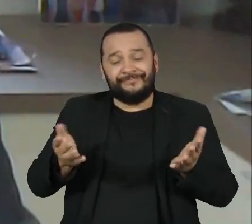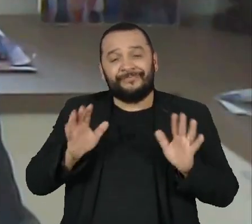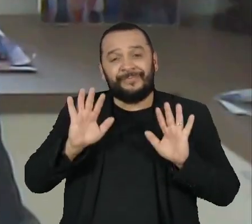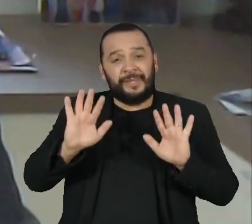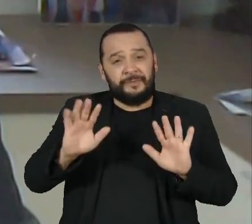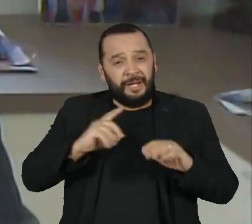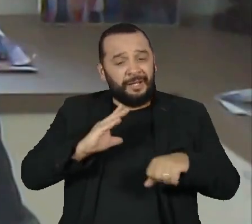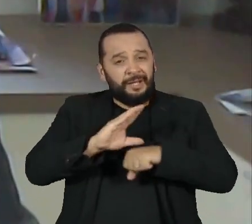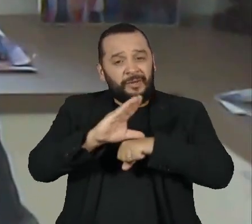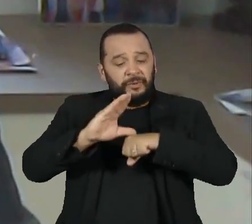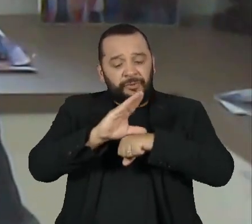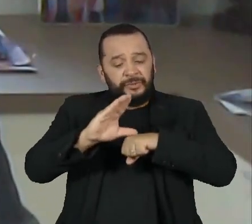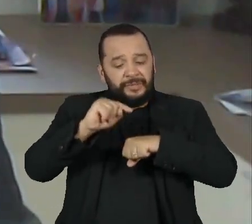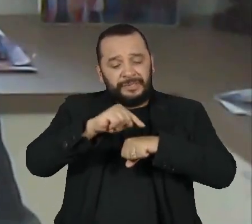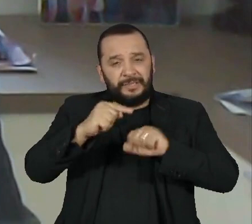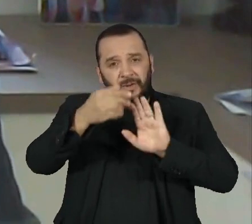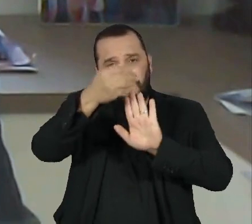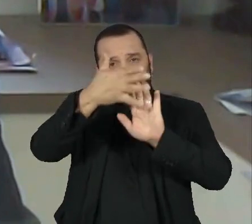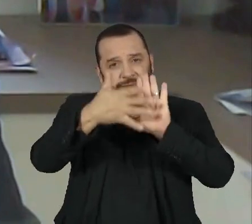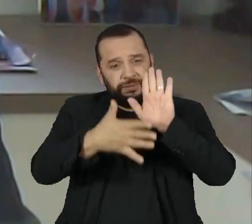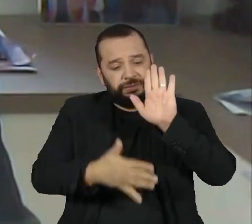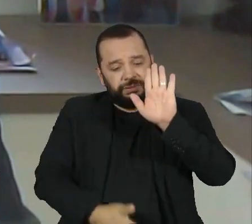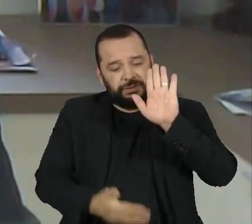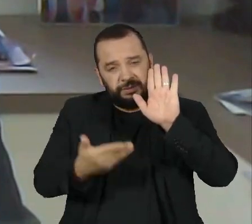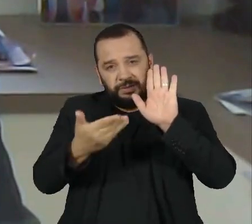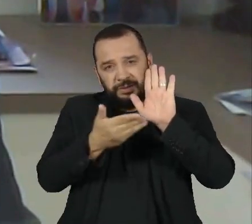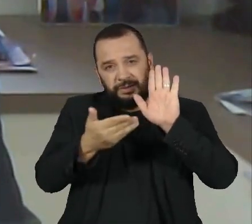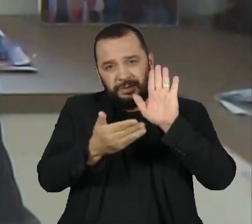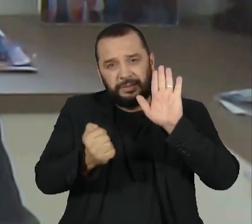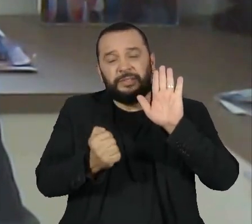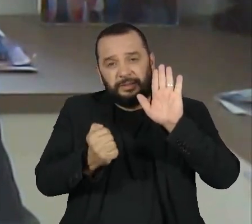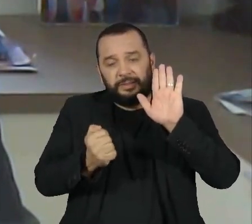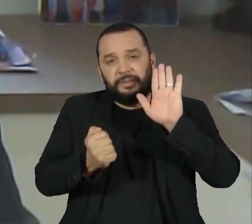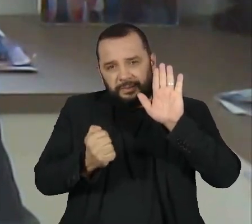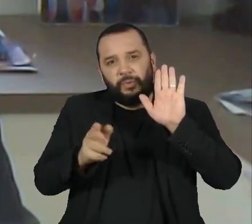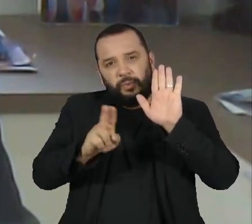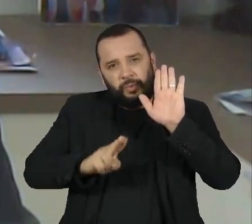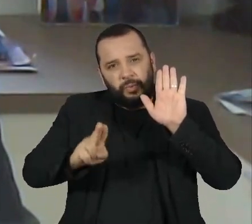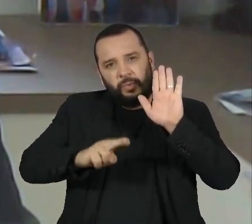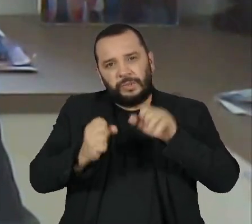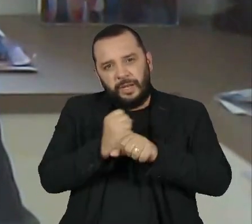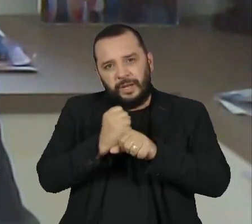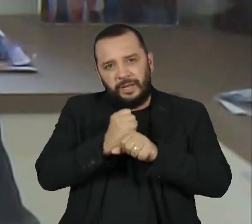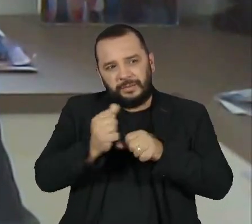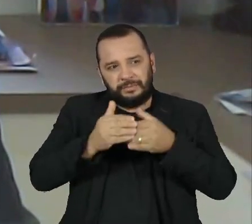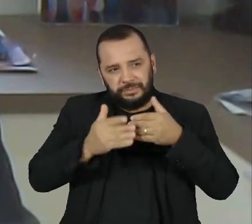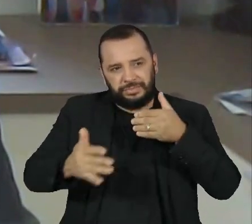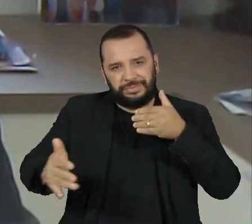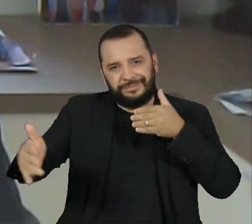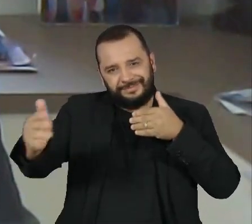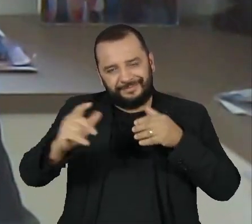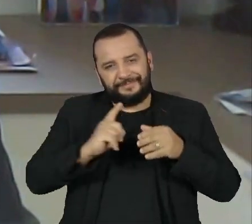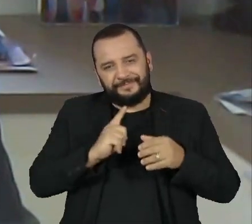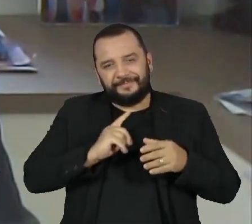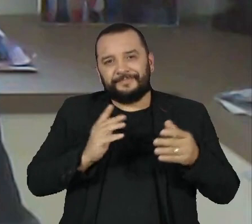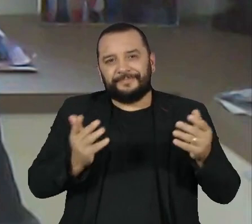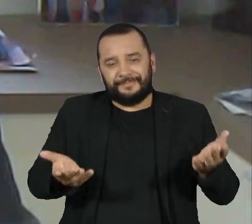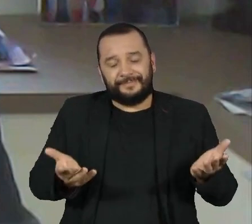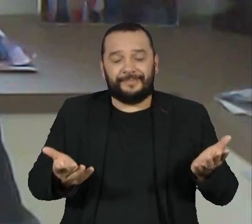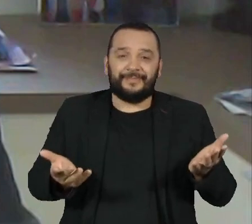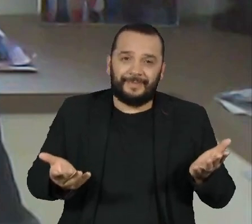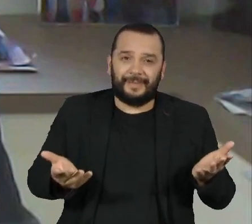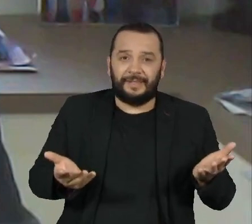é um documento, eu diria assim, que de uso prolongado, quer dizer, ela existe para durar muito tempo, então